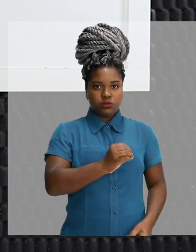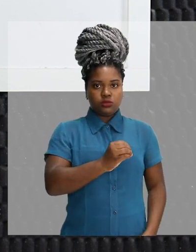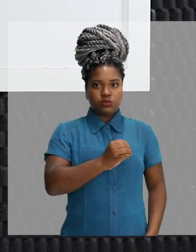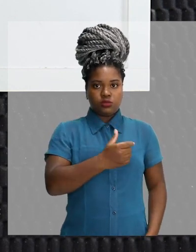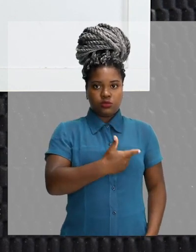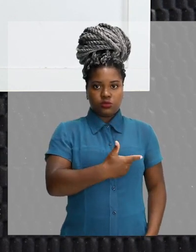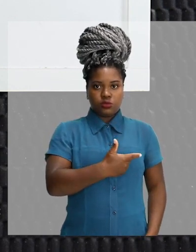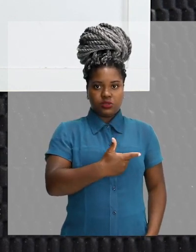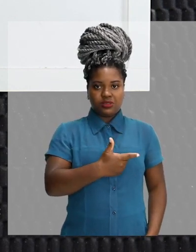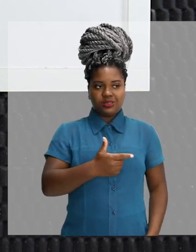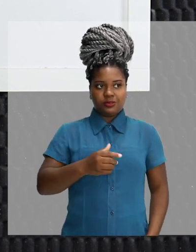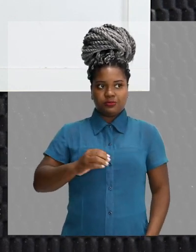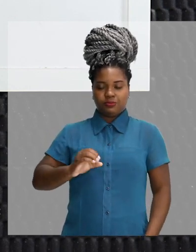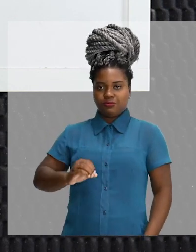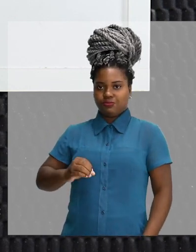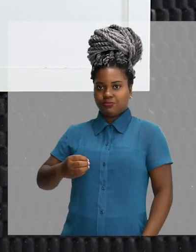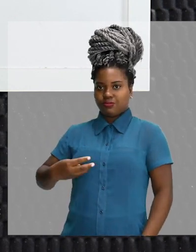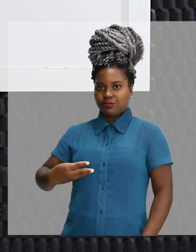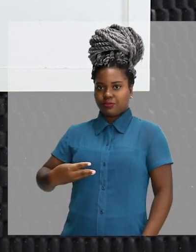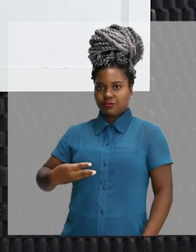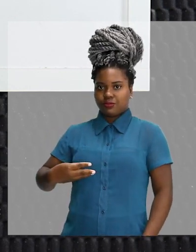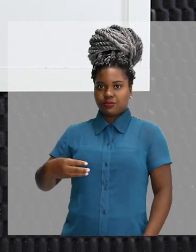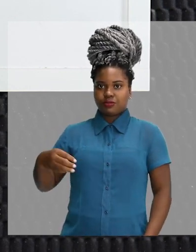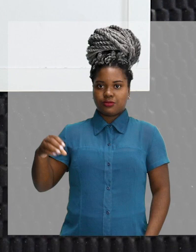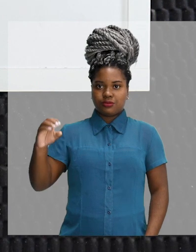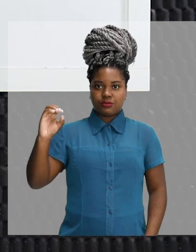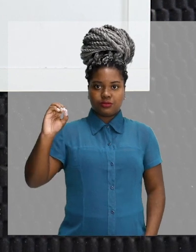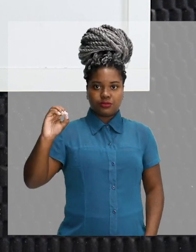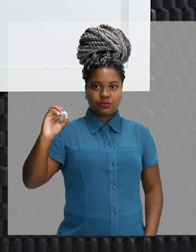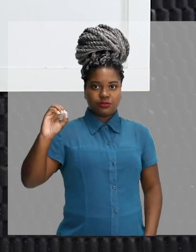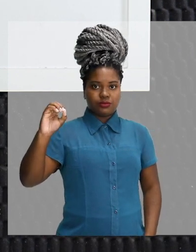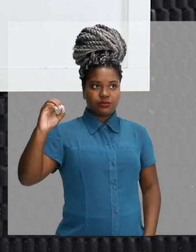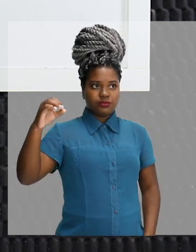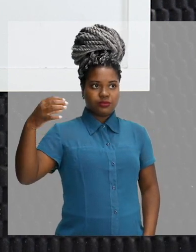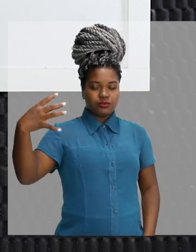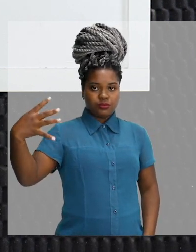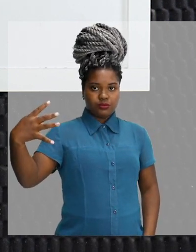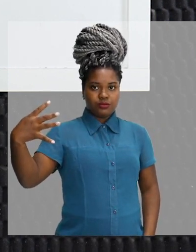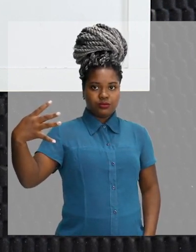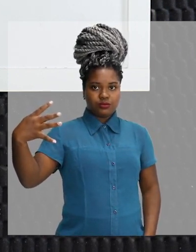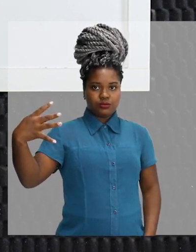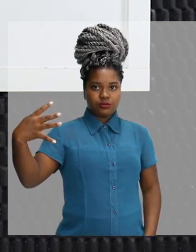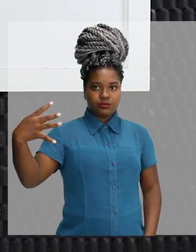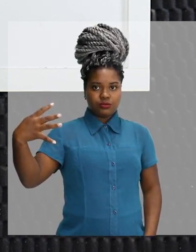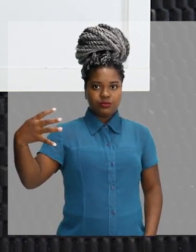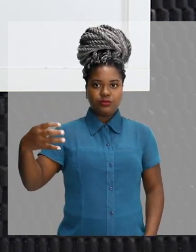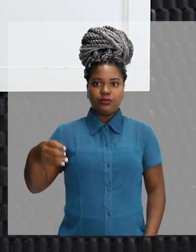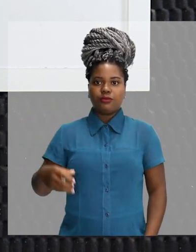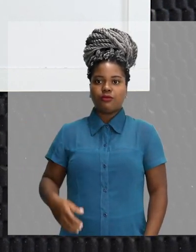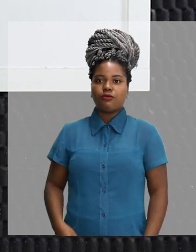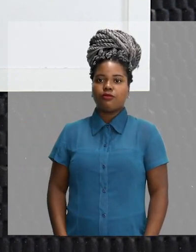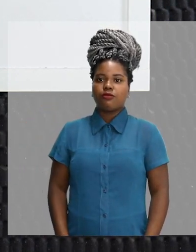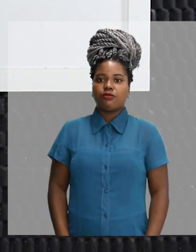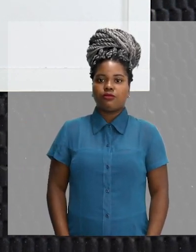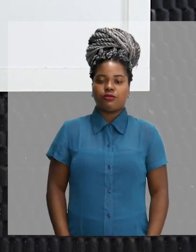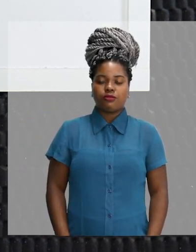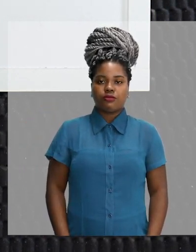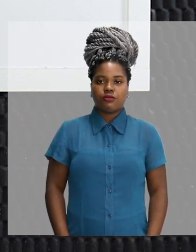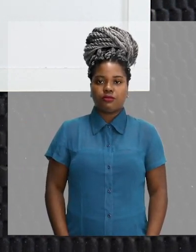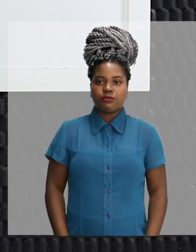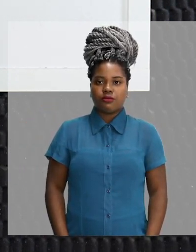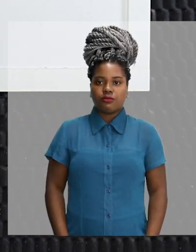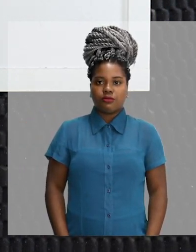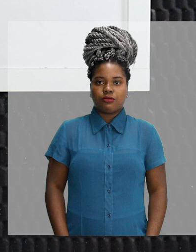2, ora ela está na posição 3 e ora na posição 4,